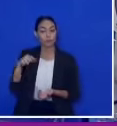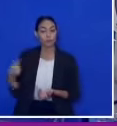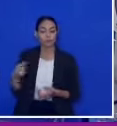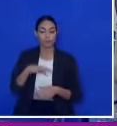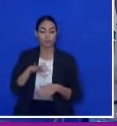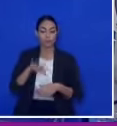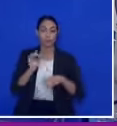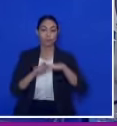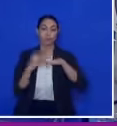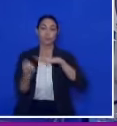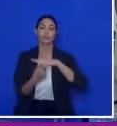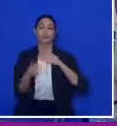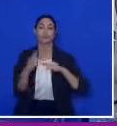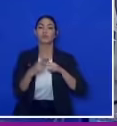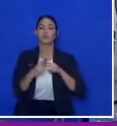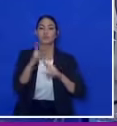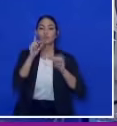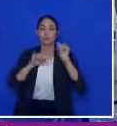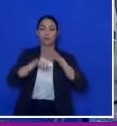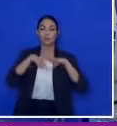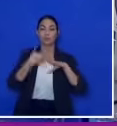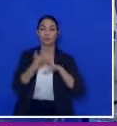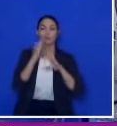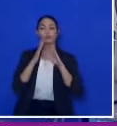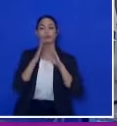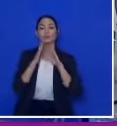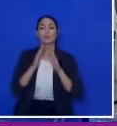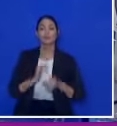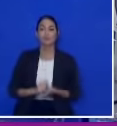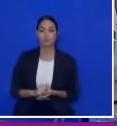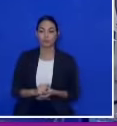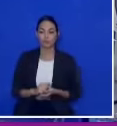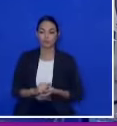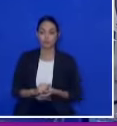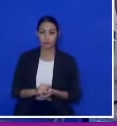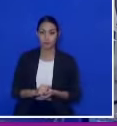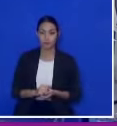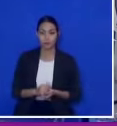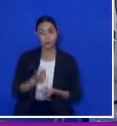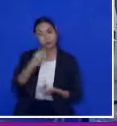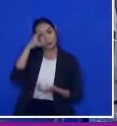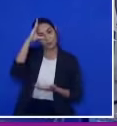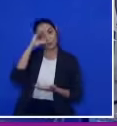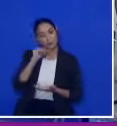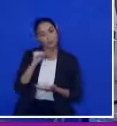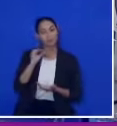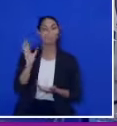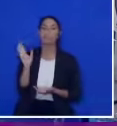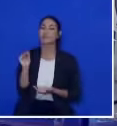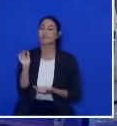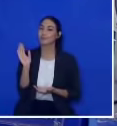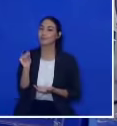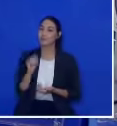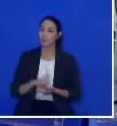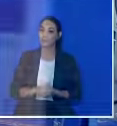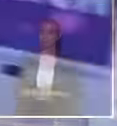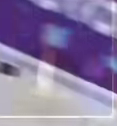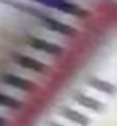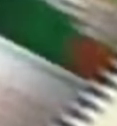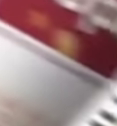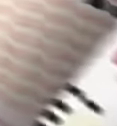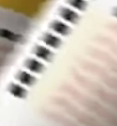dessa noite através dos perfis do Facebook e também do YouTube da Caixa e da Rede TV. Uma ótima noite para você e até mais!